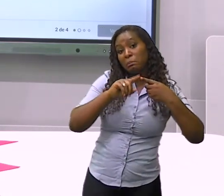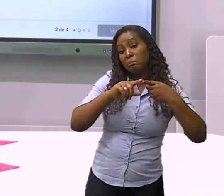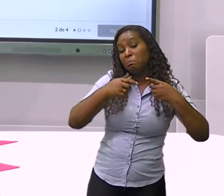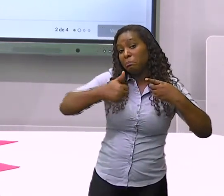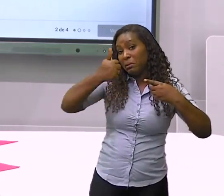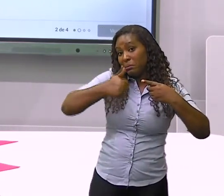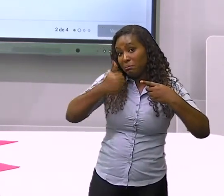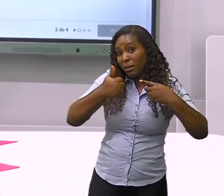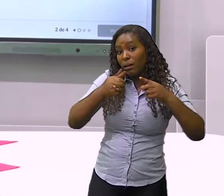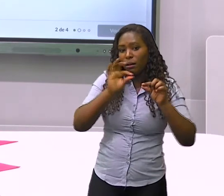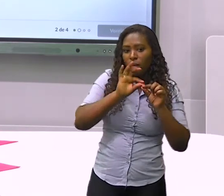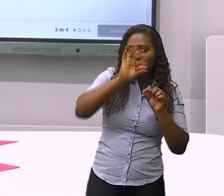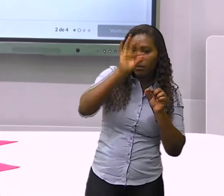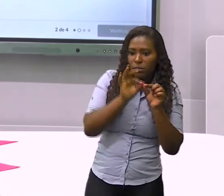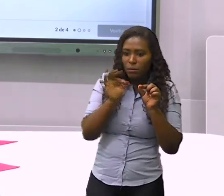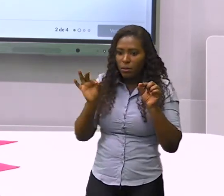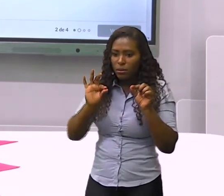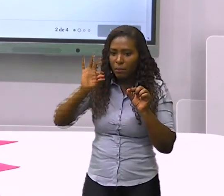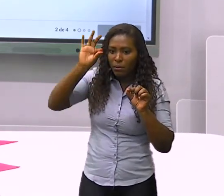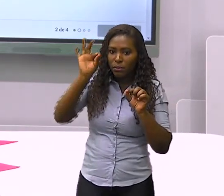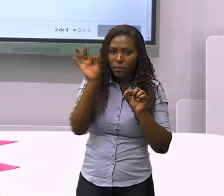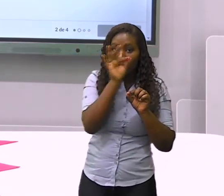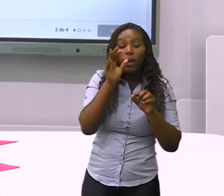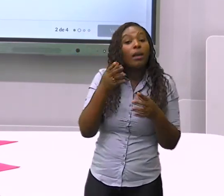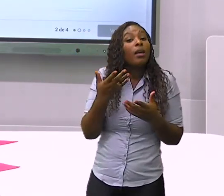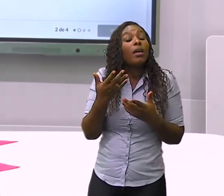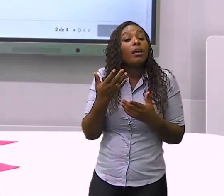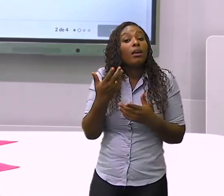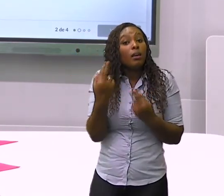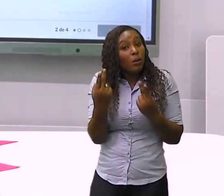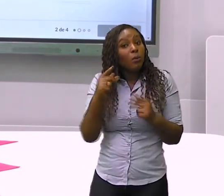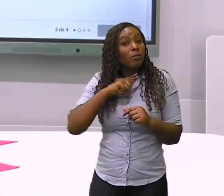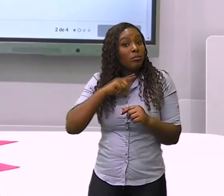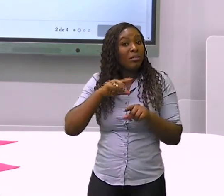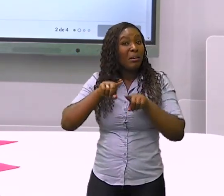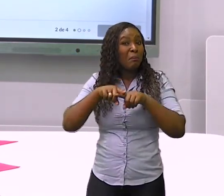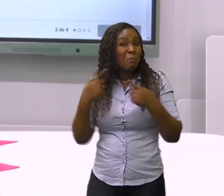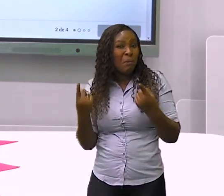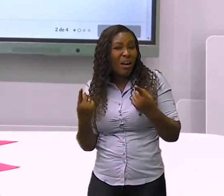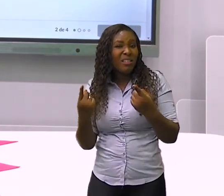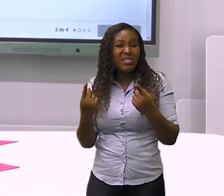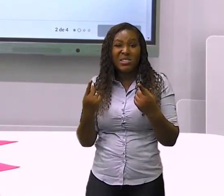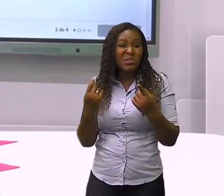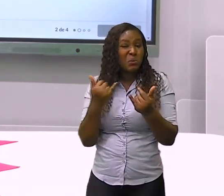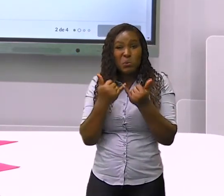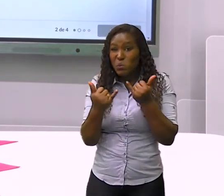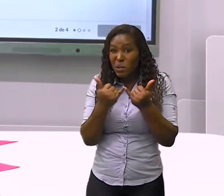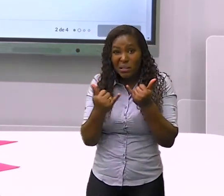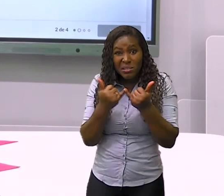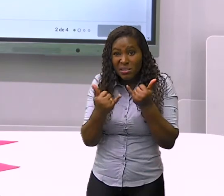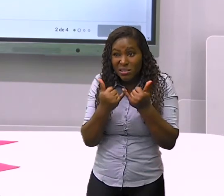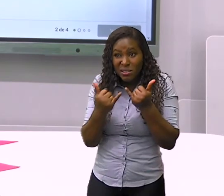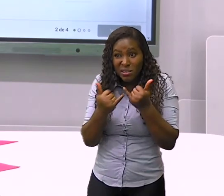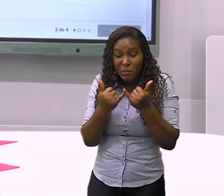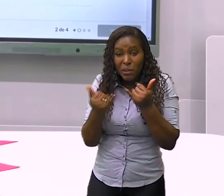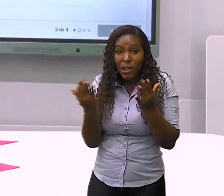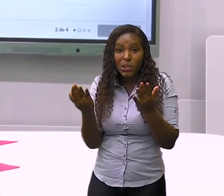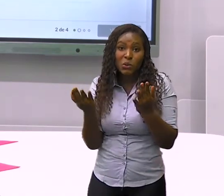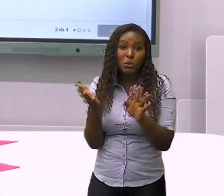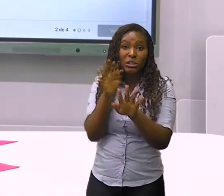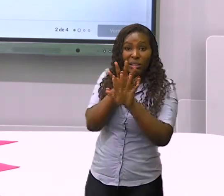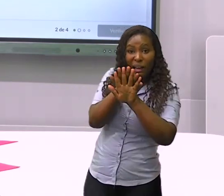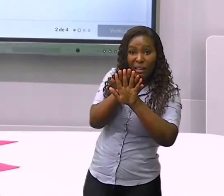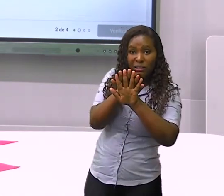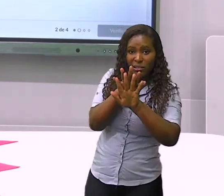nós temos duas onde os lados não têm a mesma medida. E nós temos esta aqui, que os lados têm a